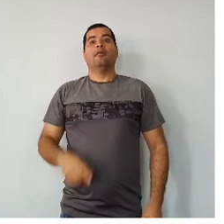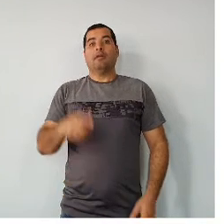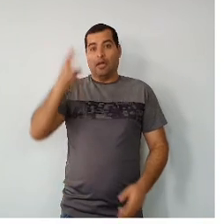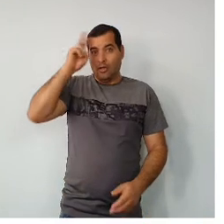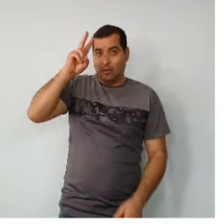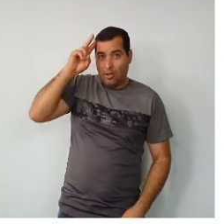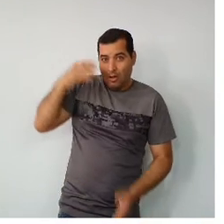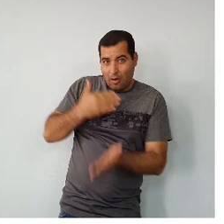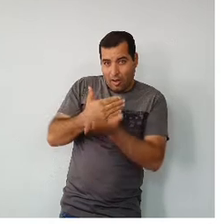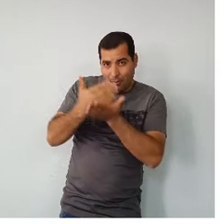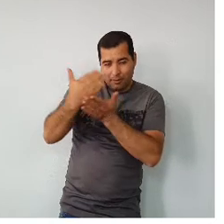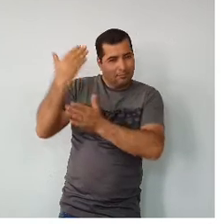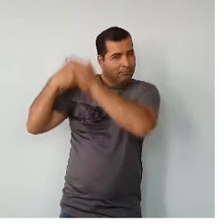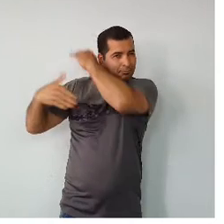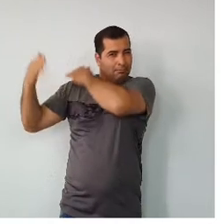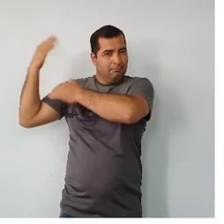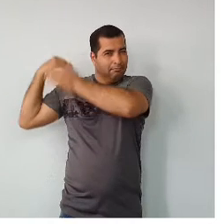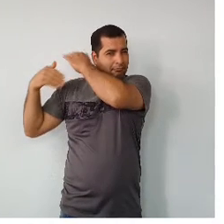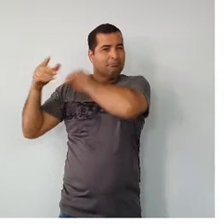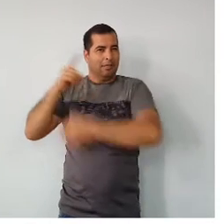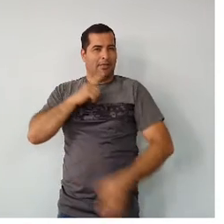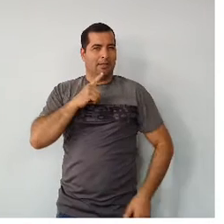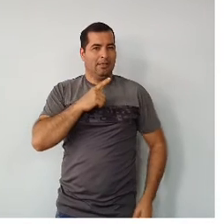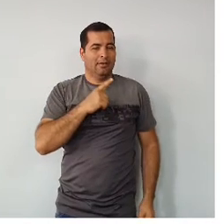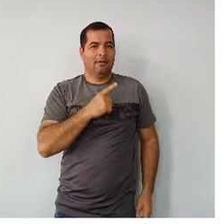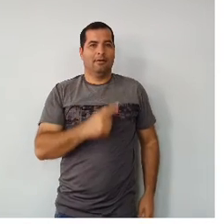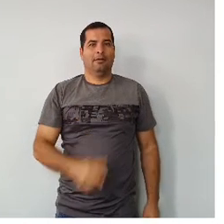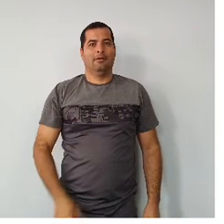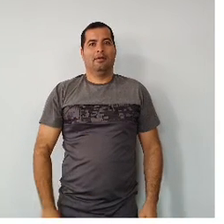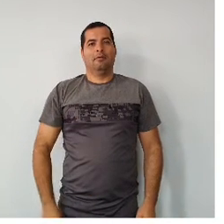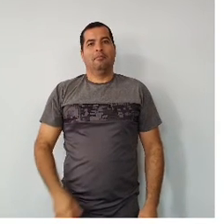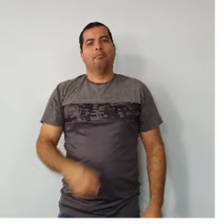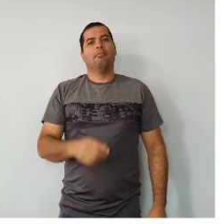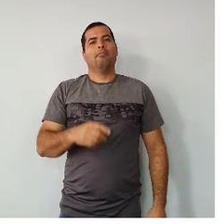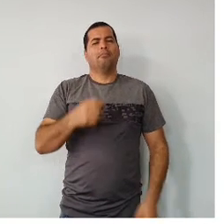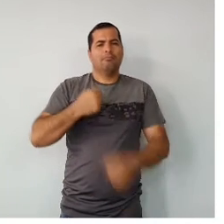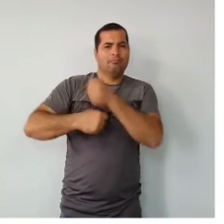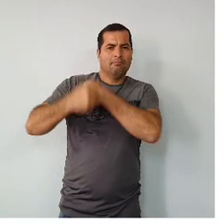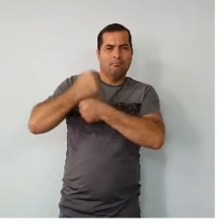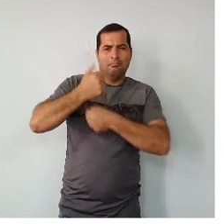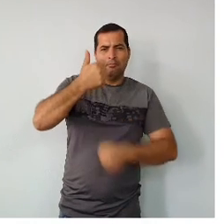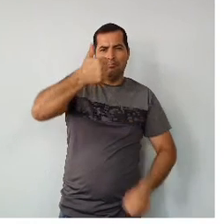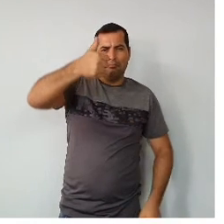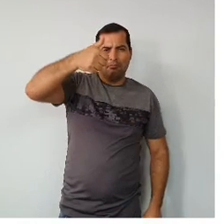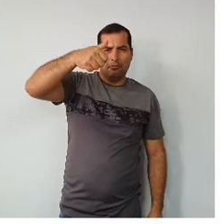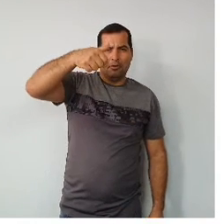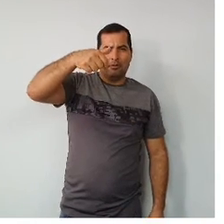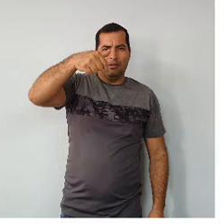Só que essa história teve início há muitos e muitos anos atrás. Foi no ano de